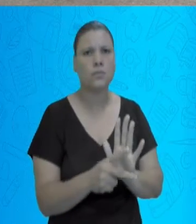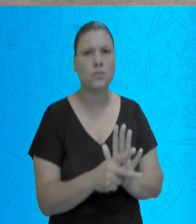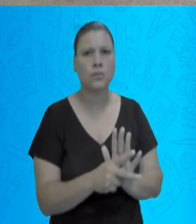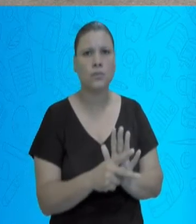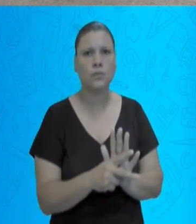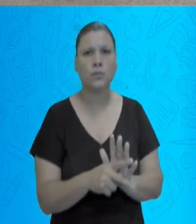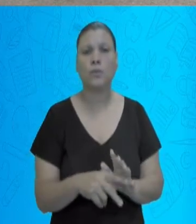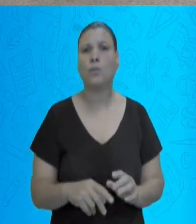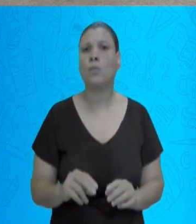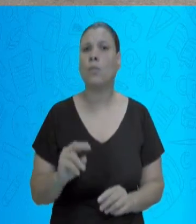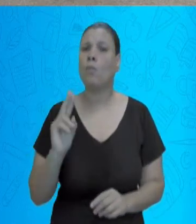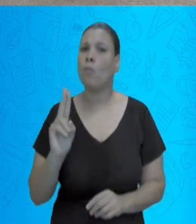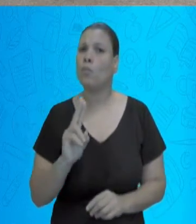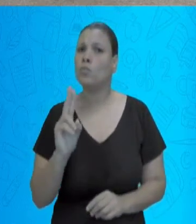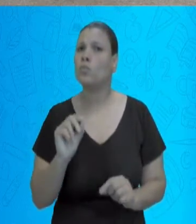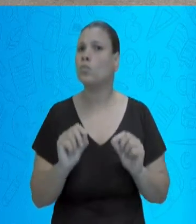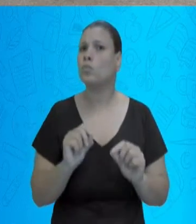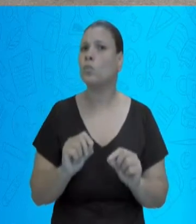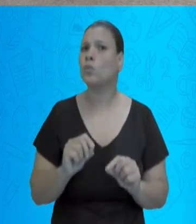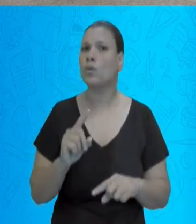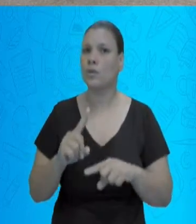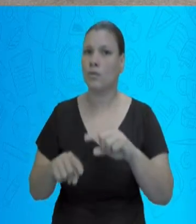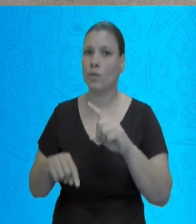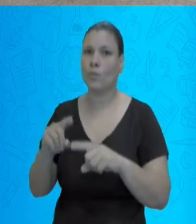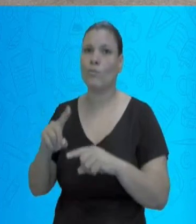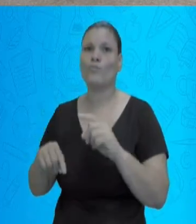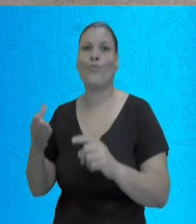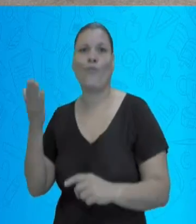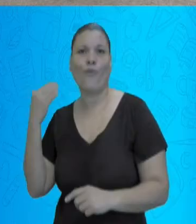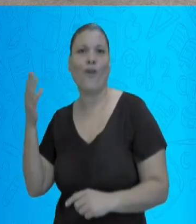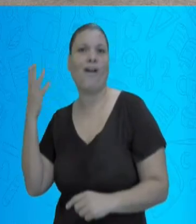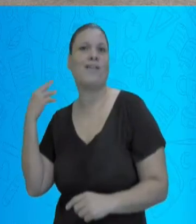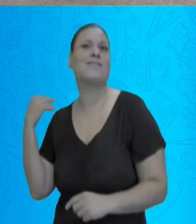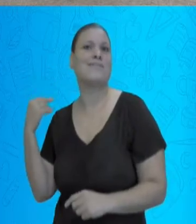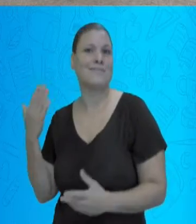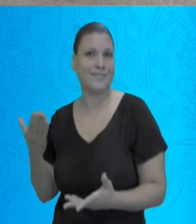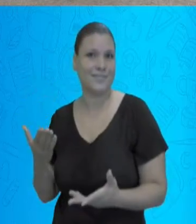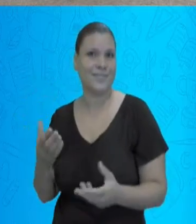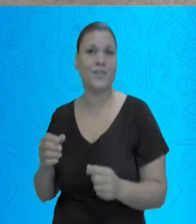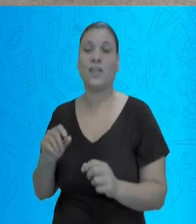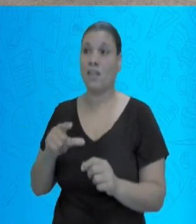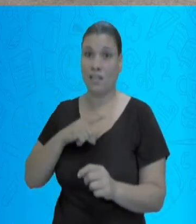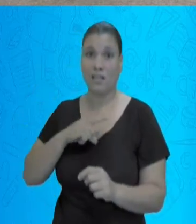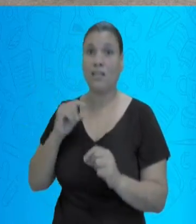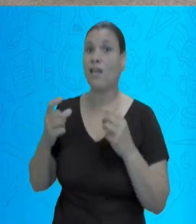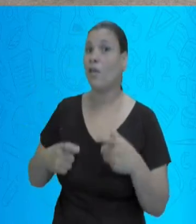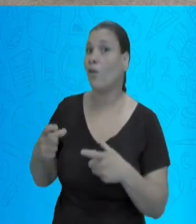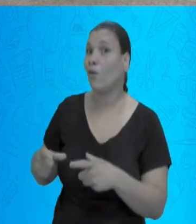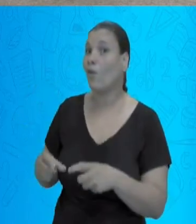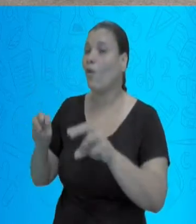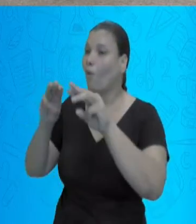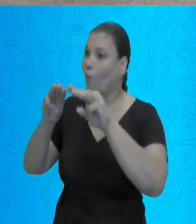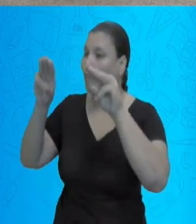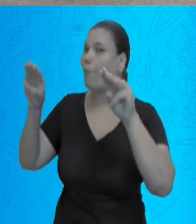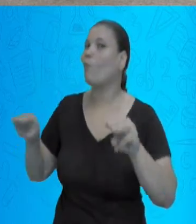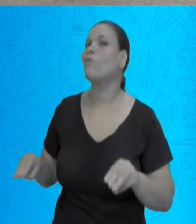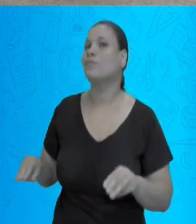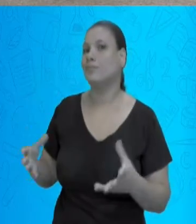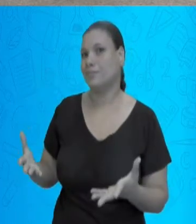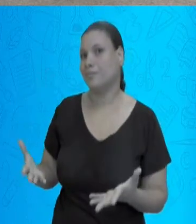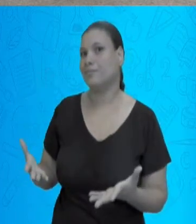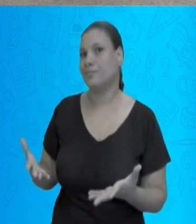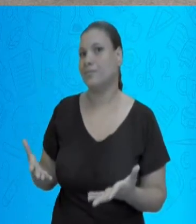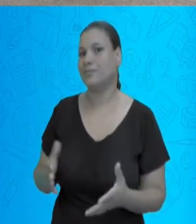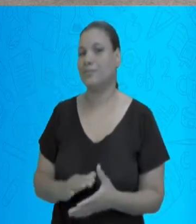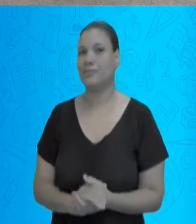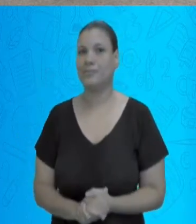sabia que existia uma máquina de escrever? Você já ouviu falar? E eles passam também a conhecer